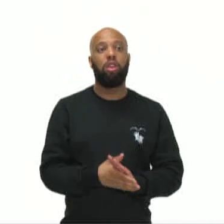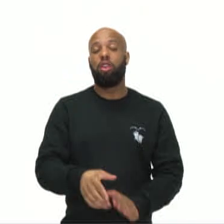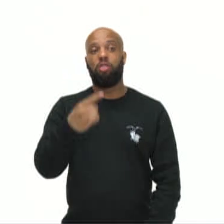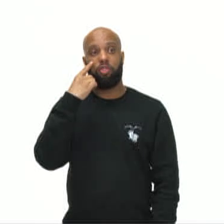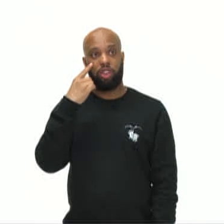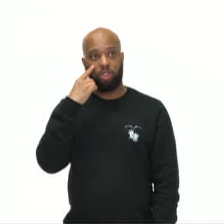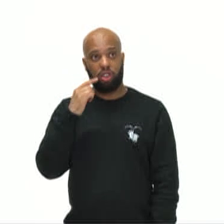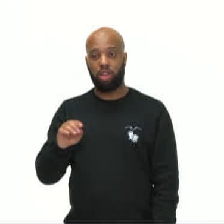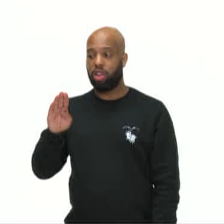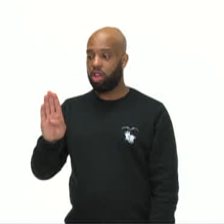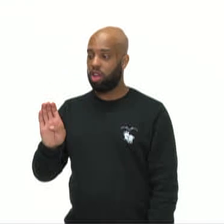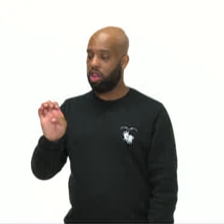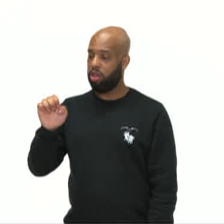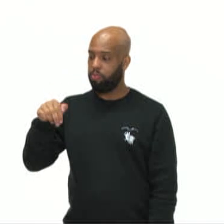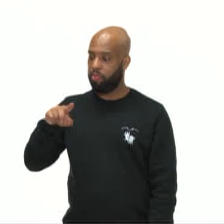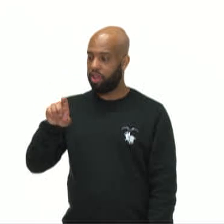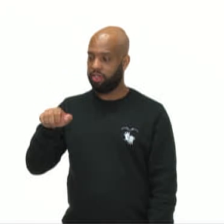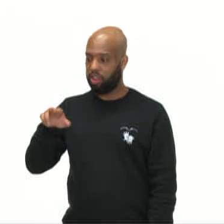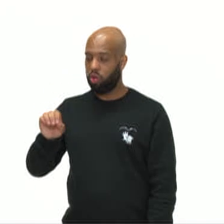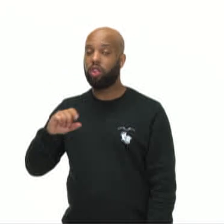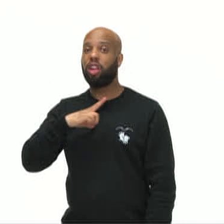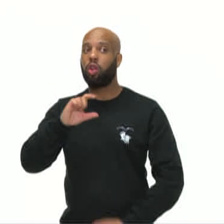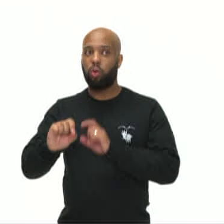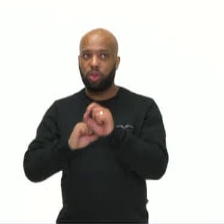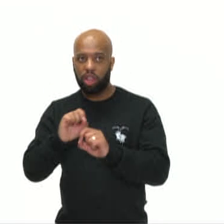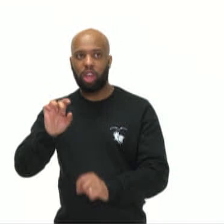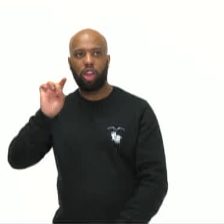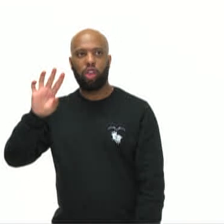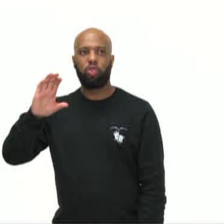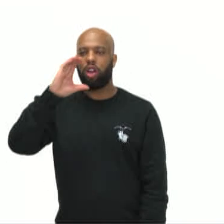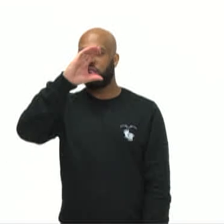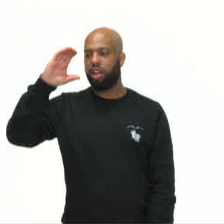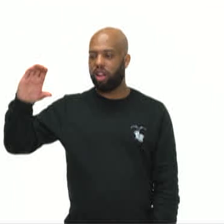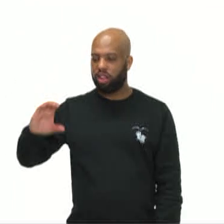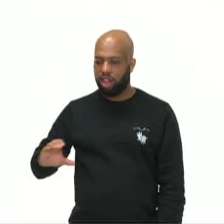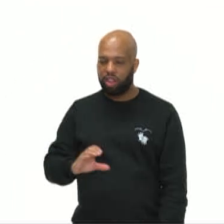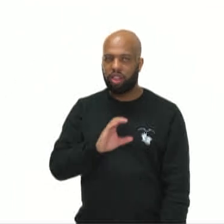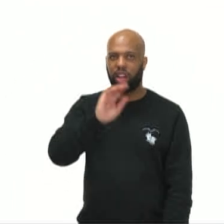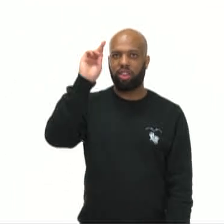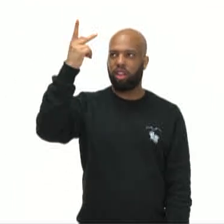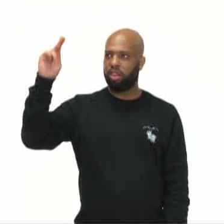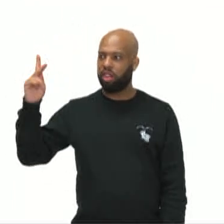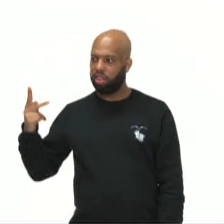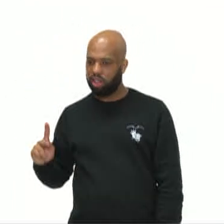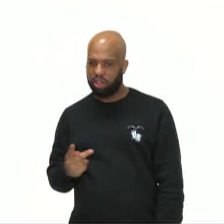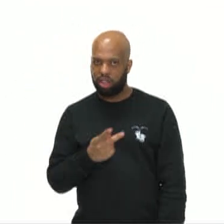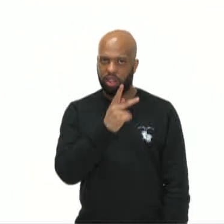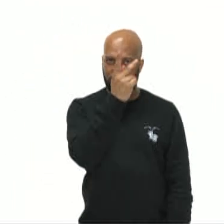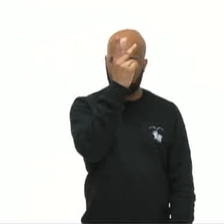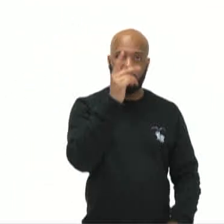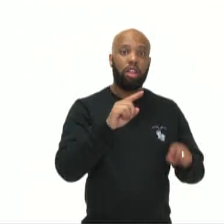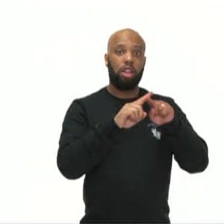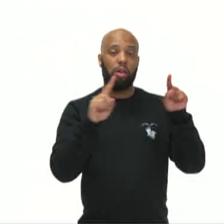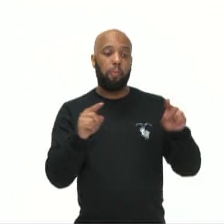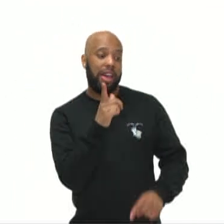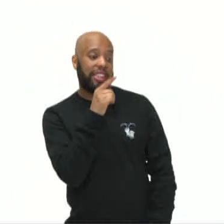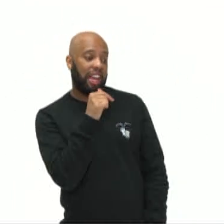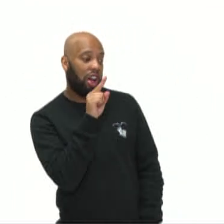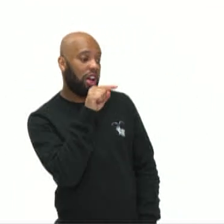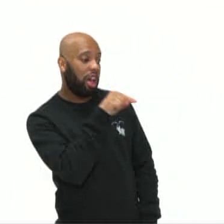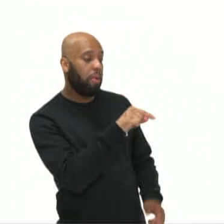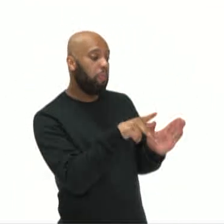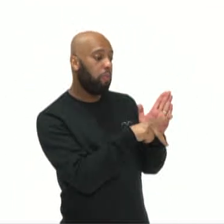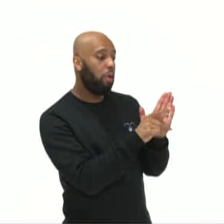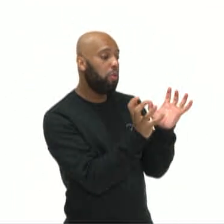benzeno é um composto orgânico, carbono e hidrogênio, sendo uma molécula polar. A água é um composto inorgânico, hidrogênio e oxigênio, sendo